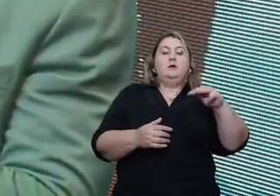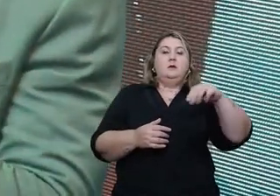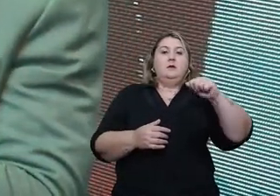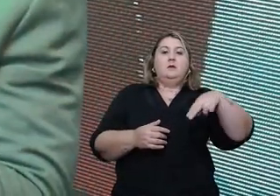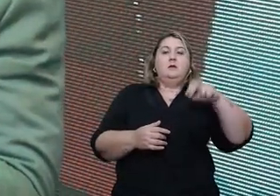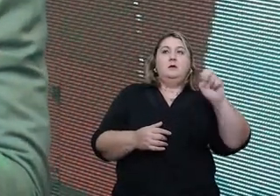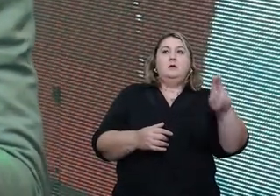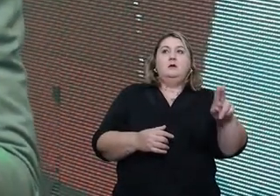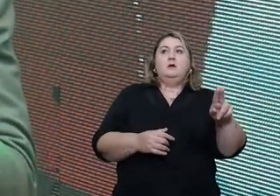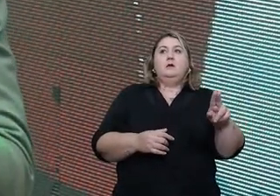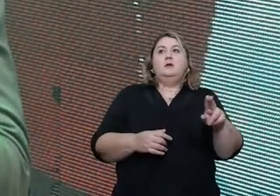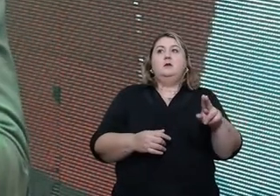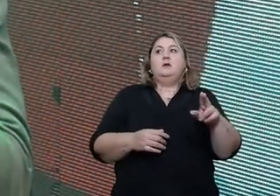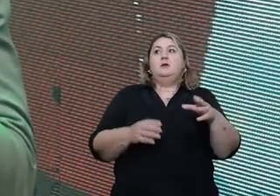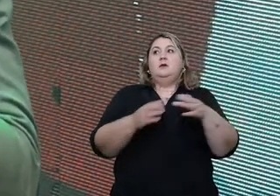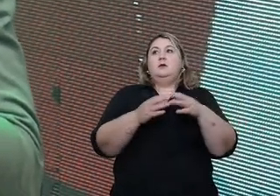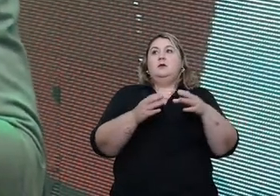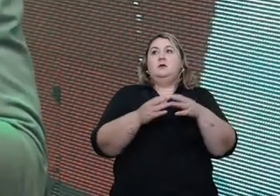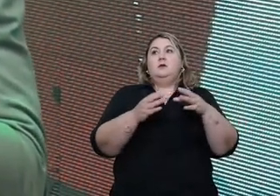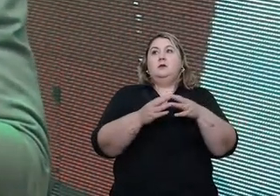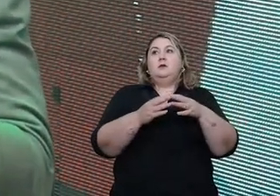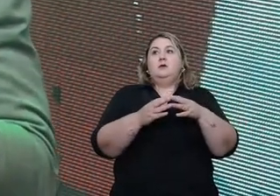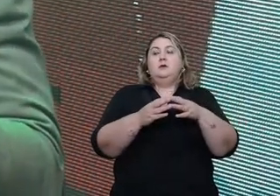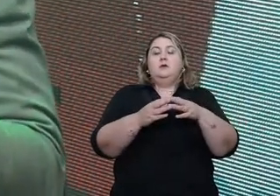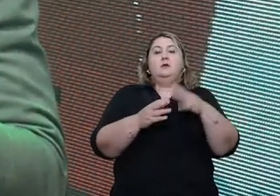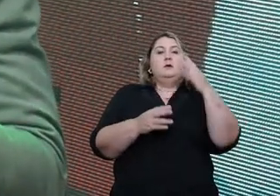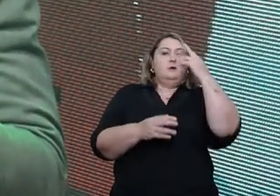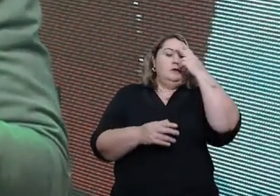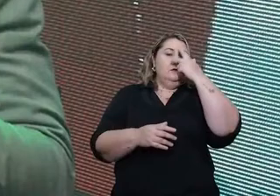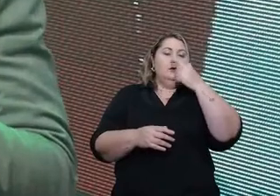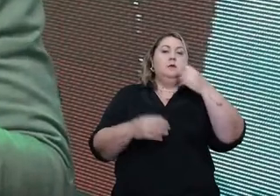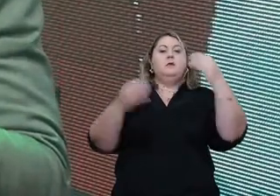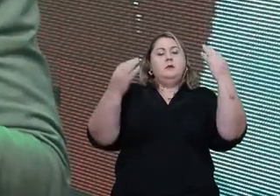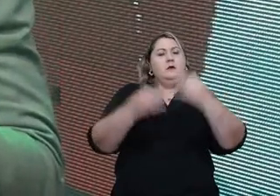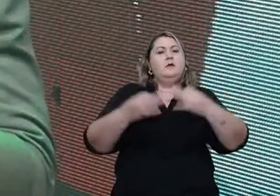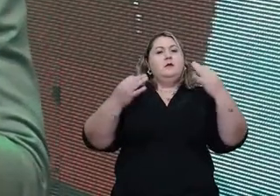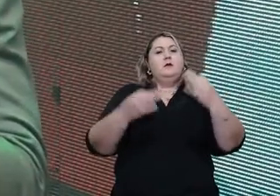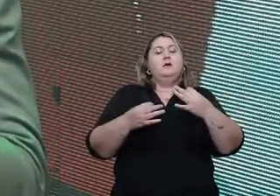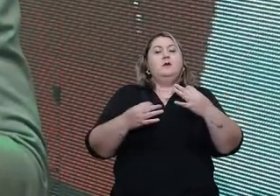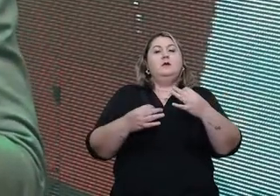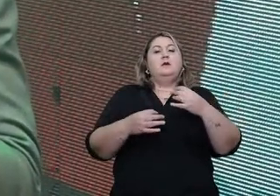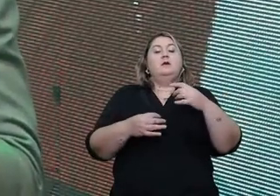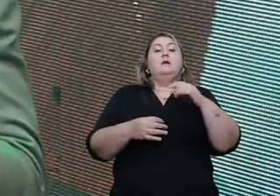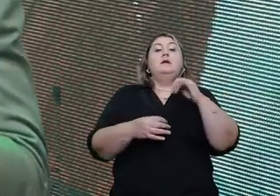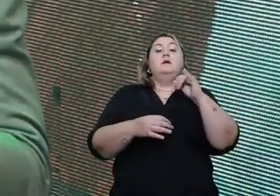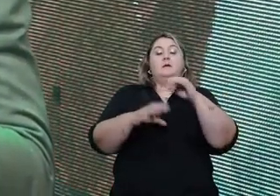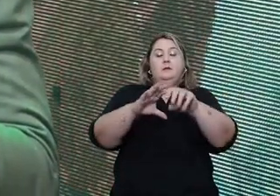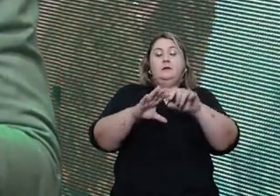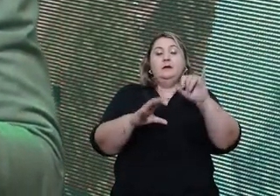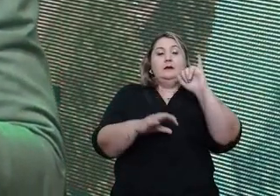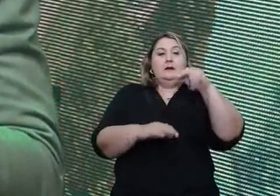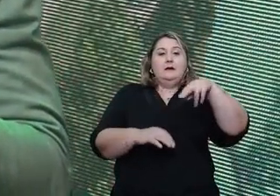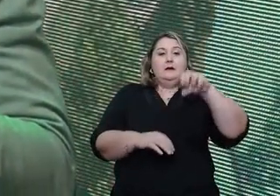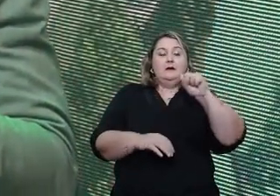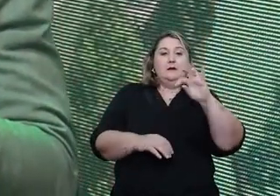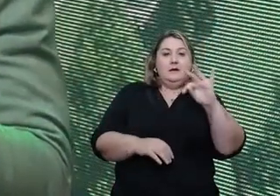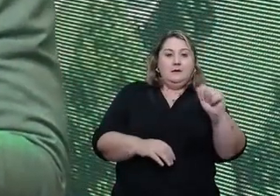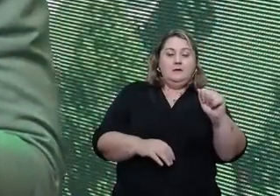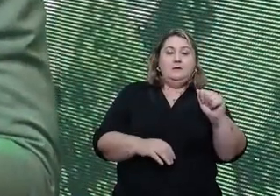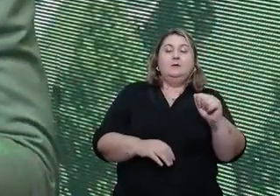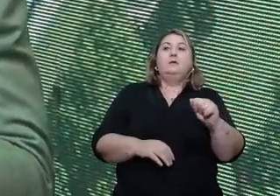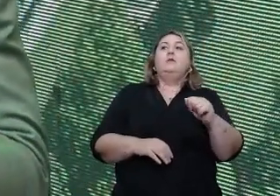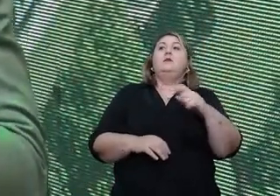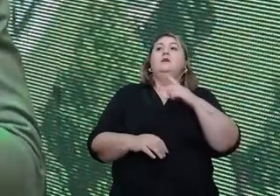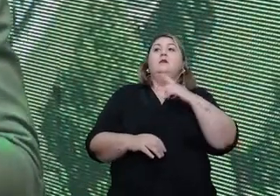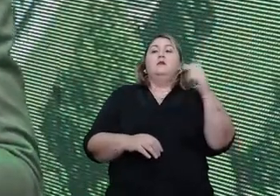para vocês todo esse repertório maravilhoso. Está aí na tela o meu Instagram, @angelootavioficial, o